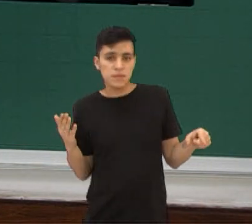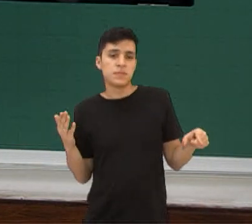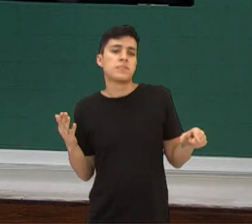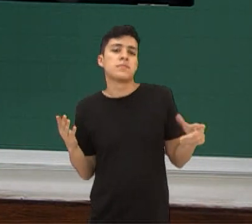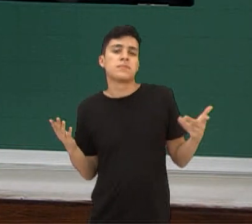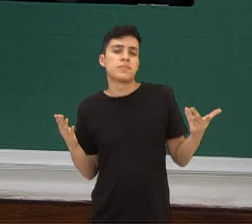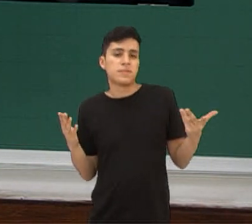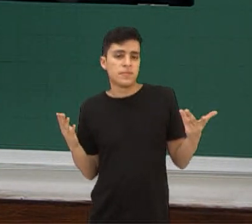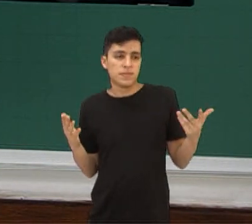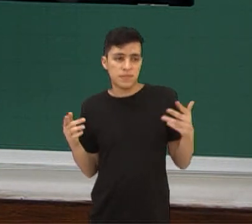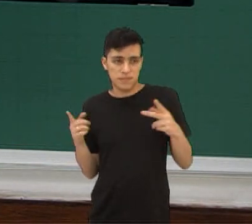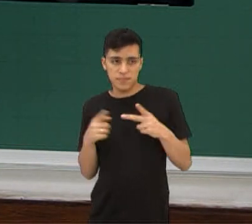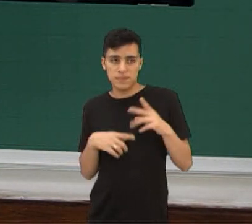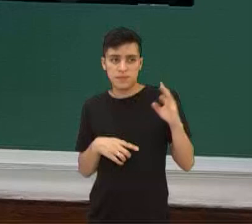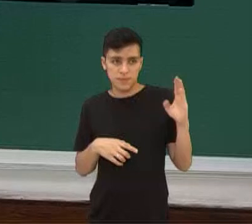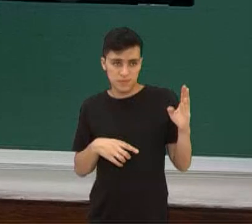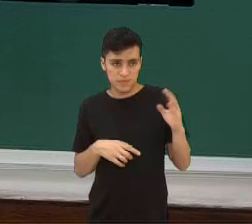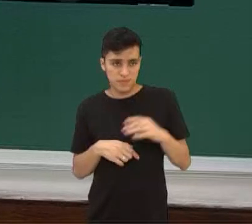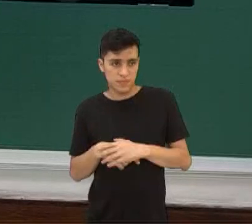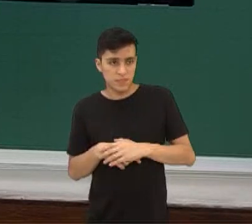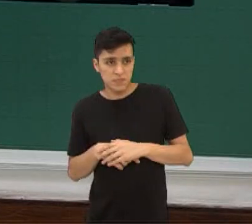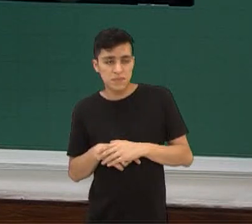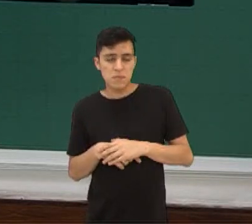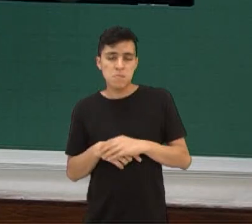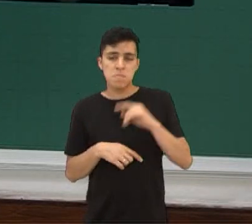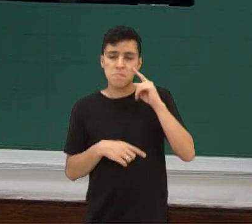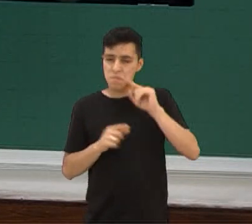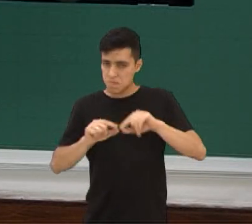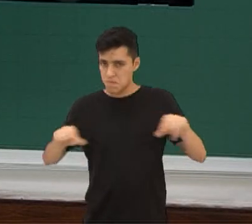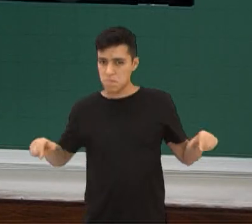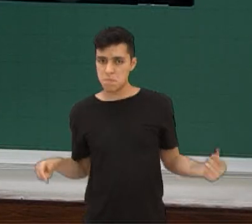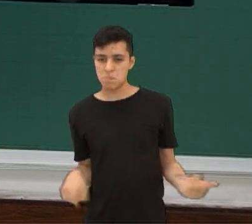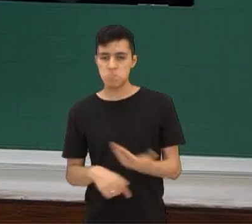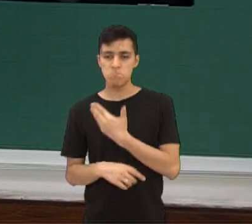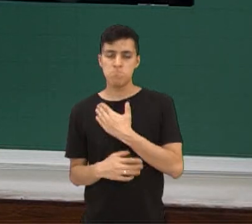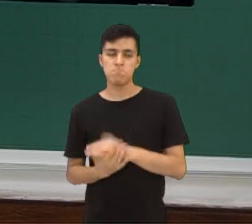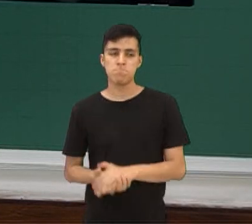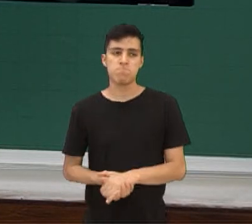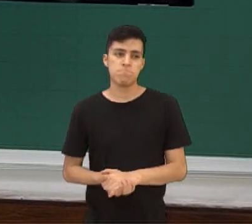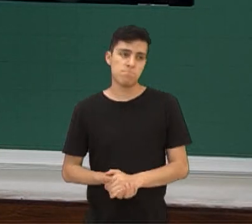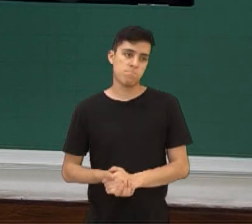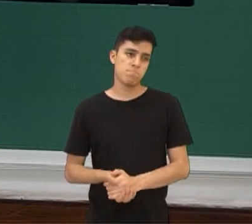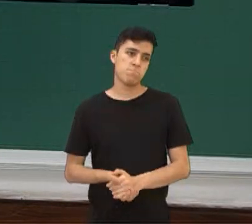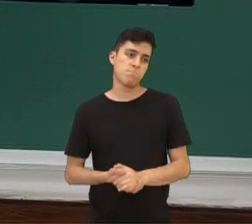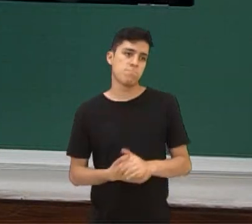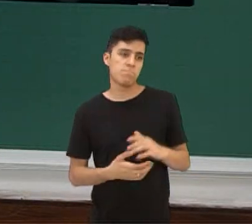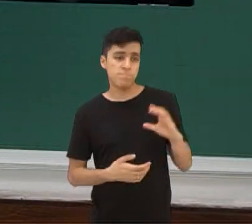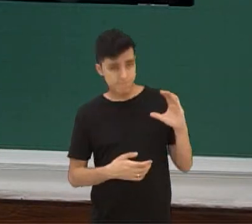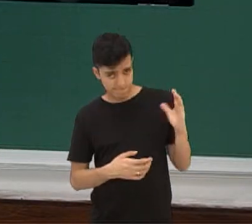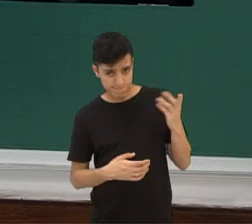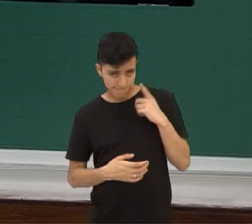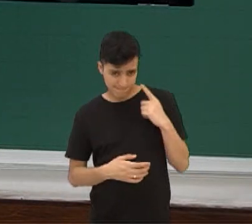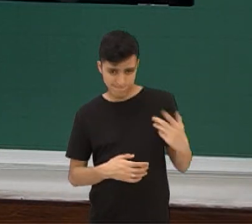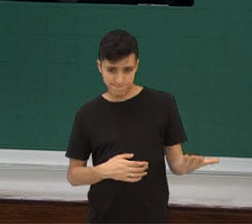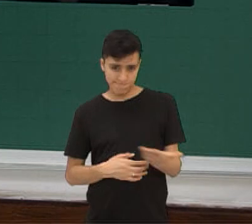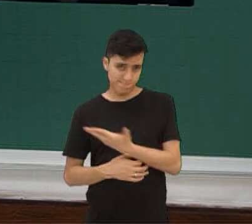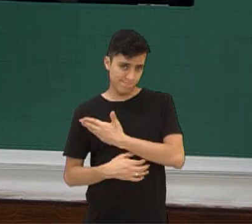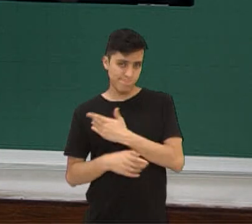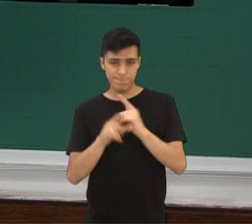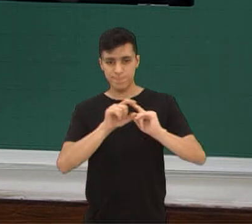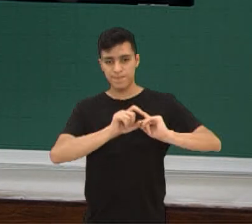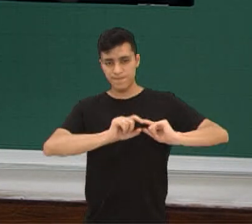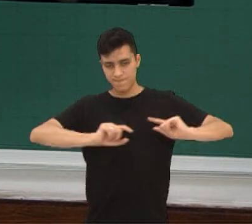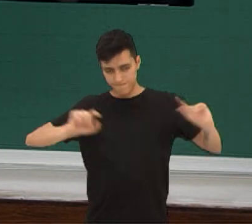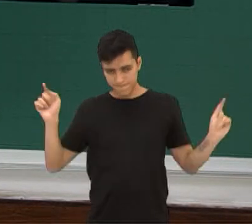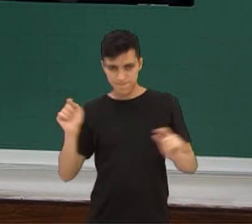nervioso. Letra B, Maria participou de um curso e se hizo atriz. E letra C, Laura chegou